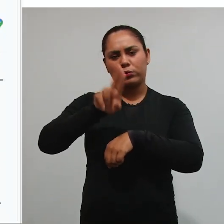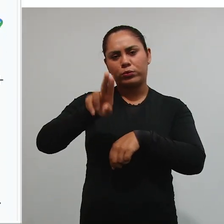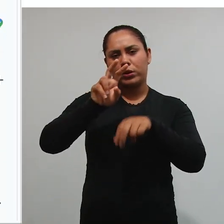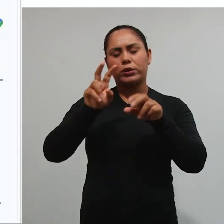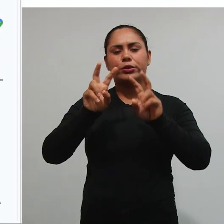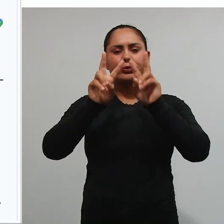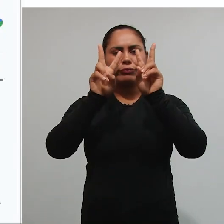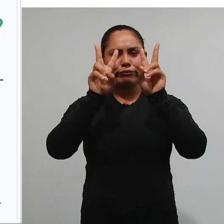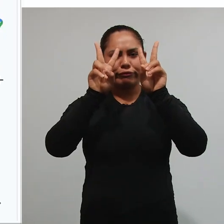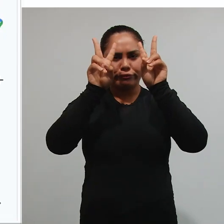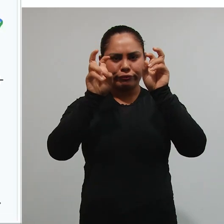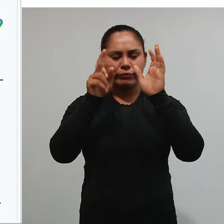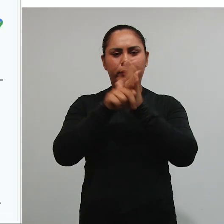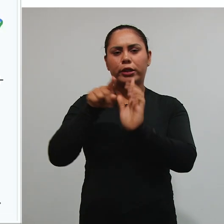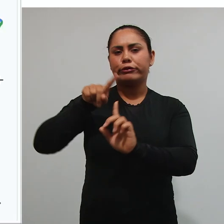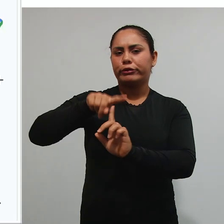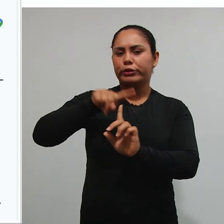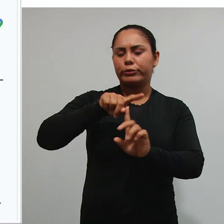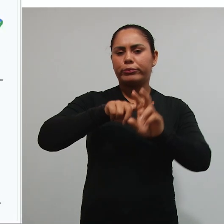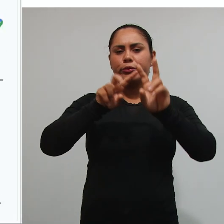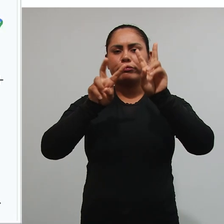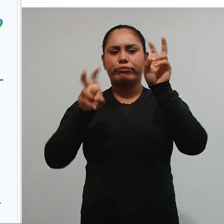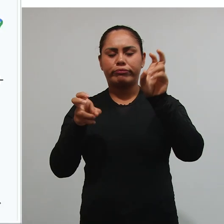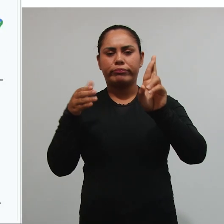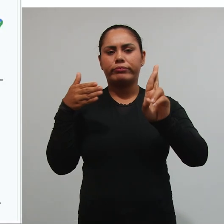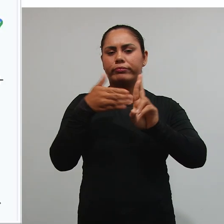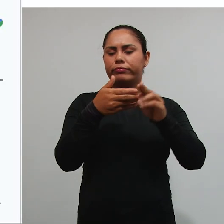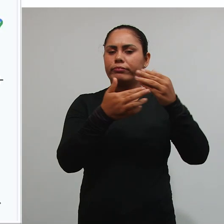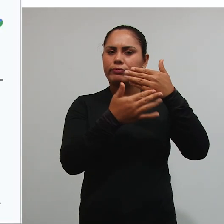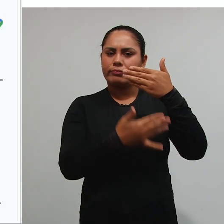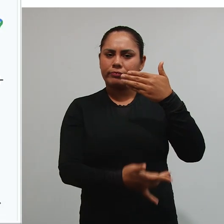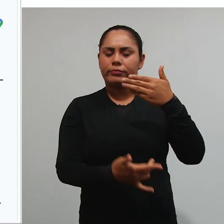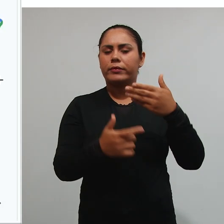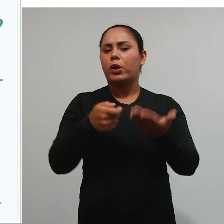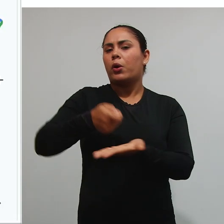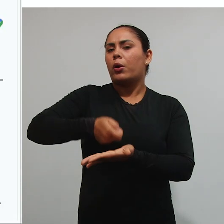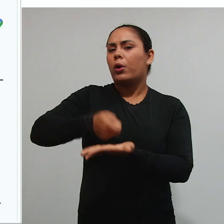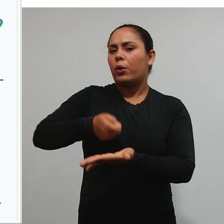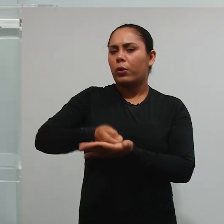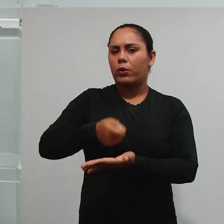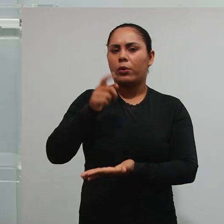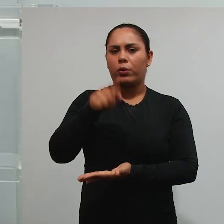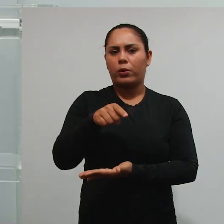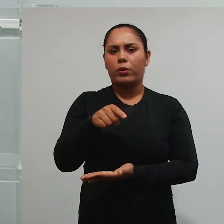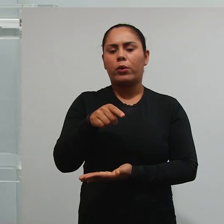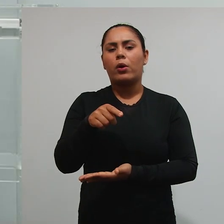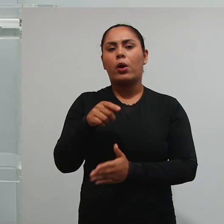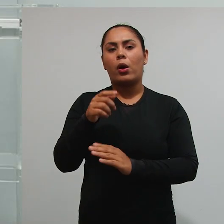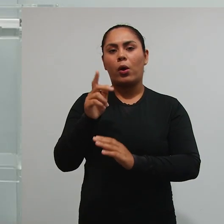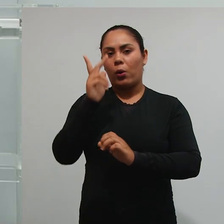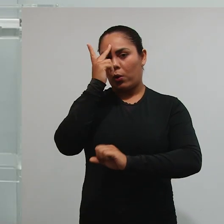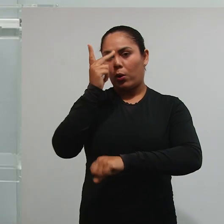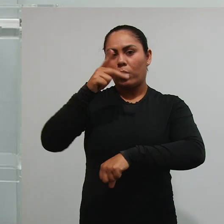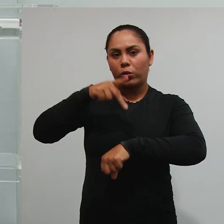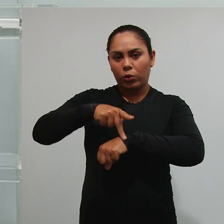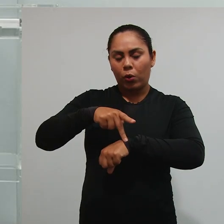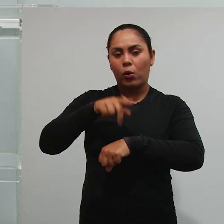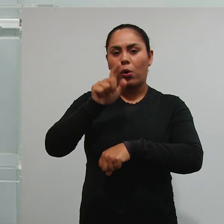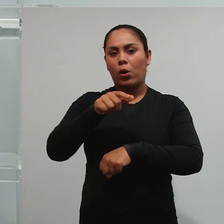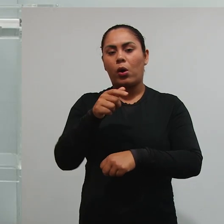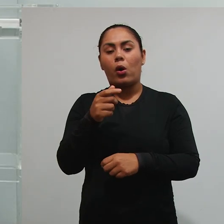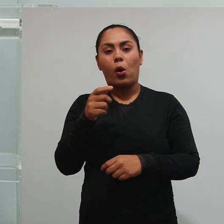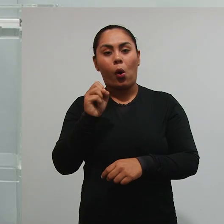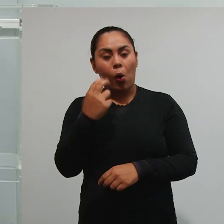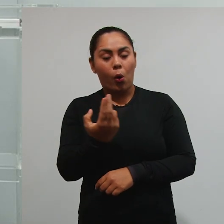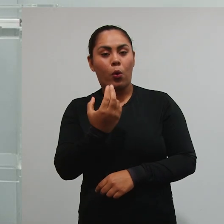aquele tipo de referência, tá? O que é obrigatório? Obrigatório é o quê? O autor que você citou ou